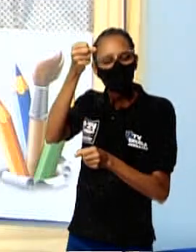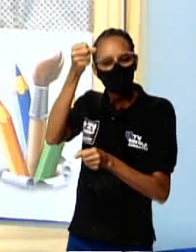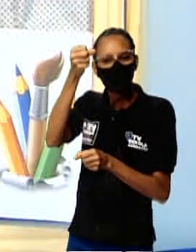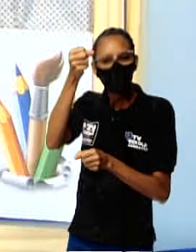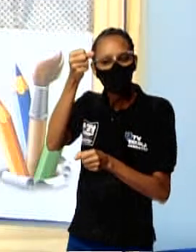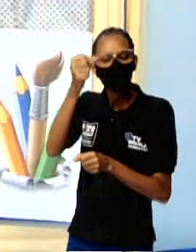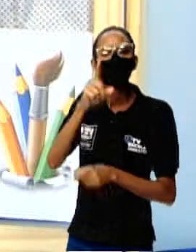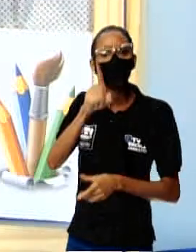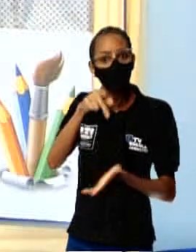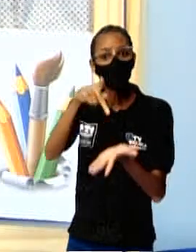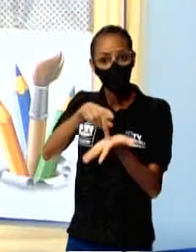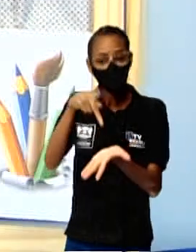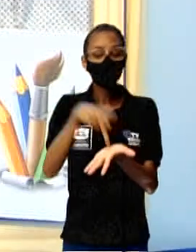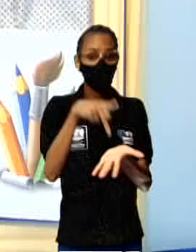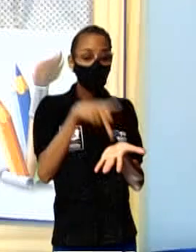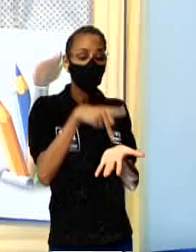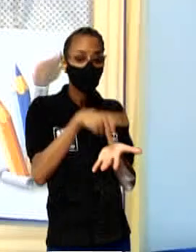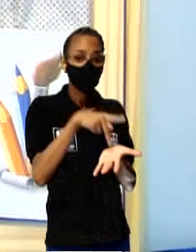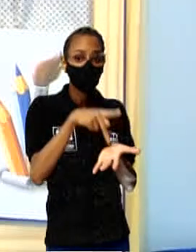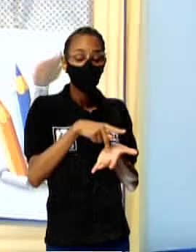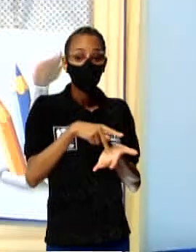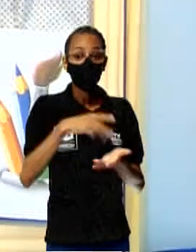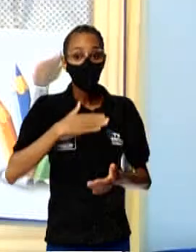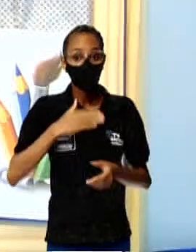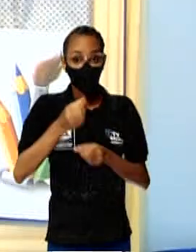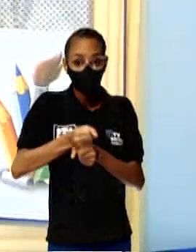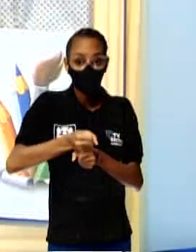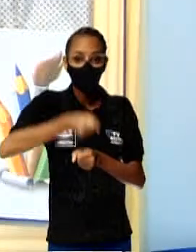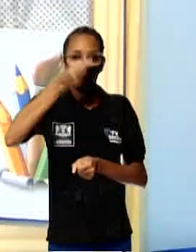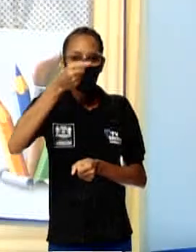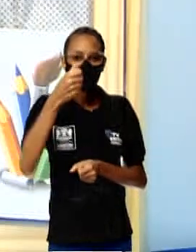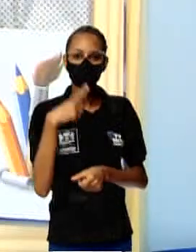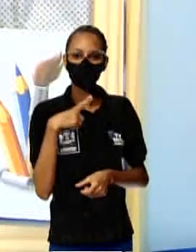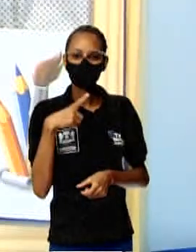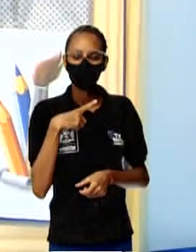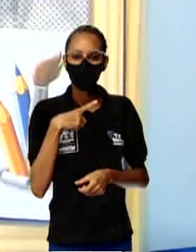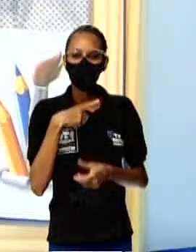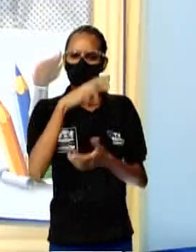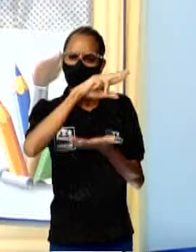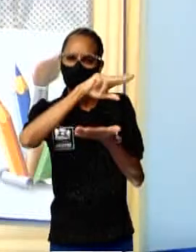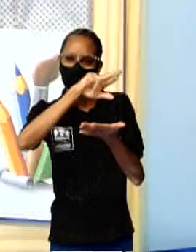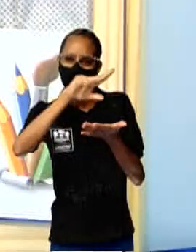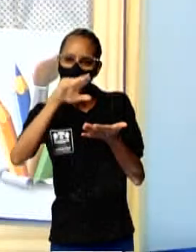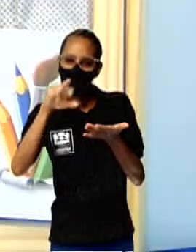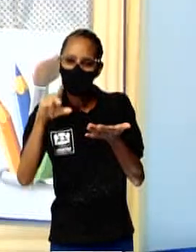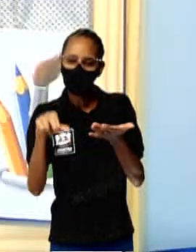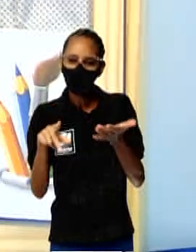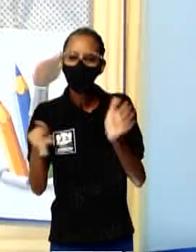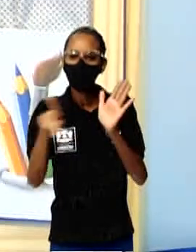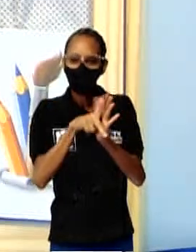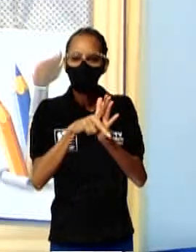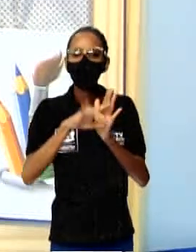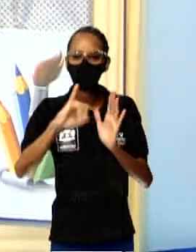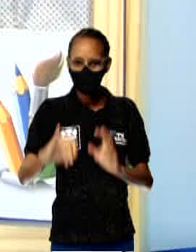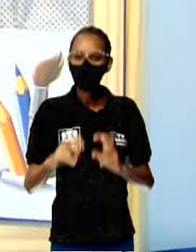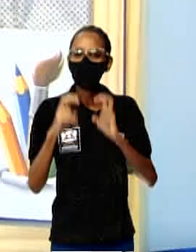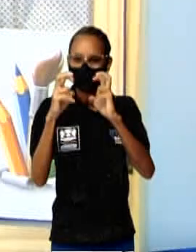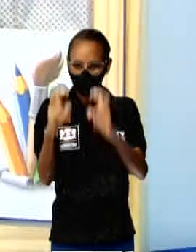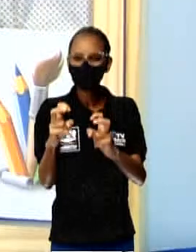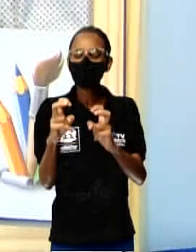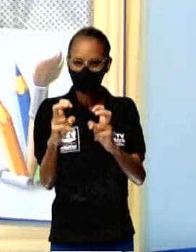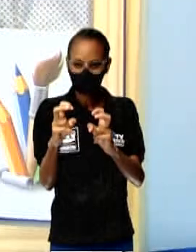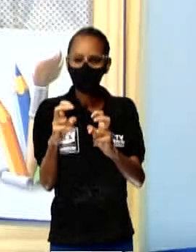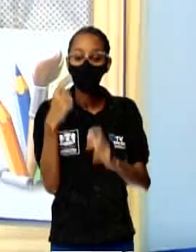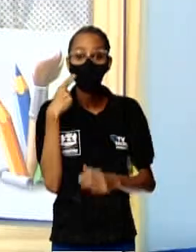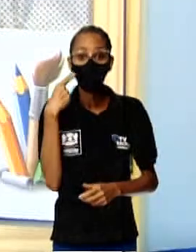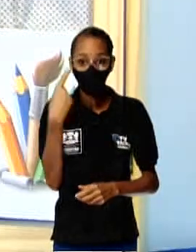realmente Juca a minha sobrinha Hoje ela veio recheada com em símbolos de Jaboatão dos Guararapes